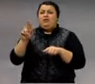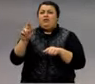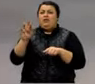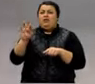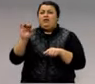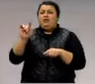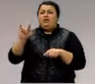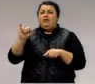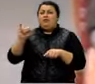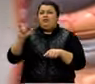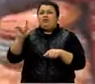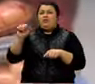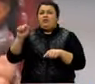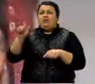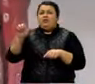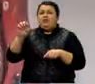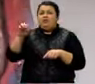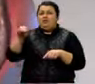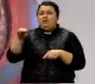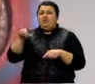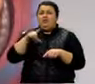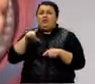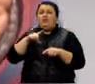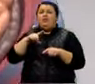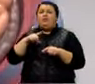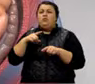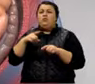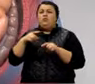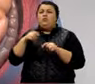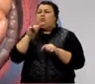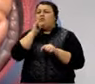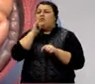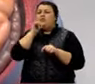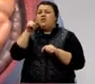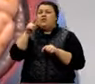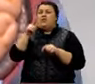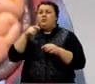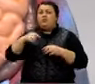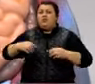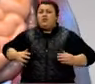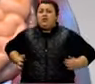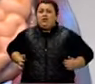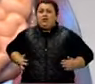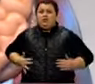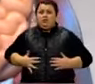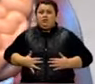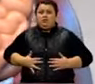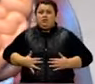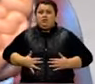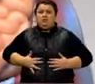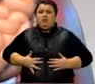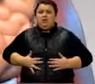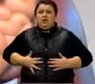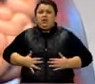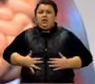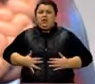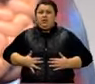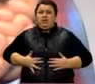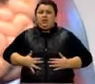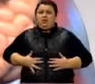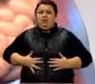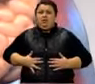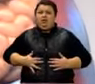pode ver um exemplo, ó. Temos as costelas aqui e o externo. Tá? Então, aqui nós vemos